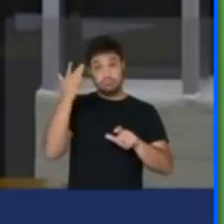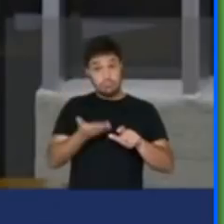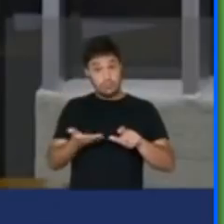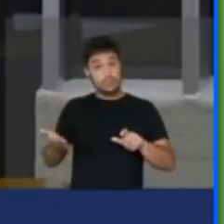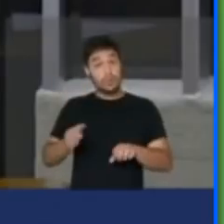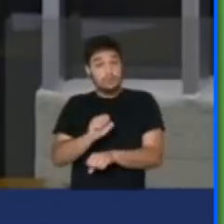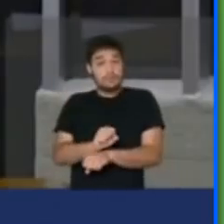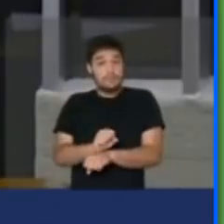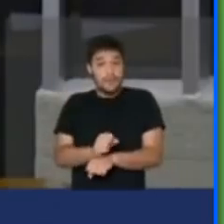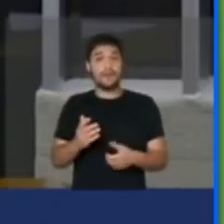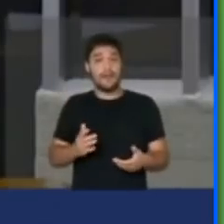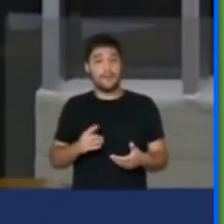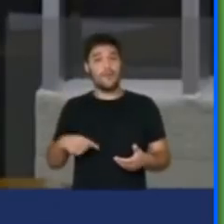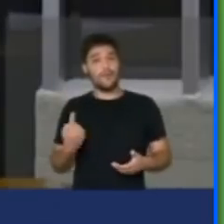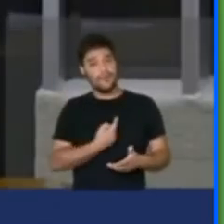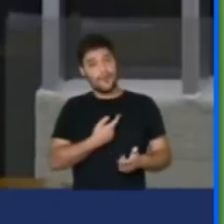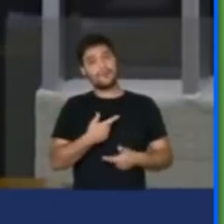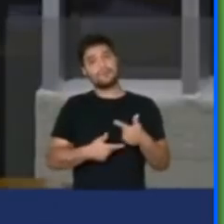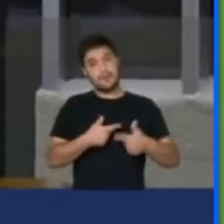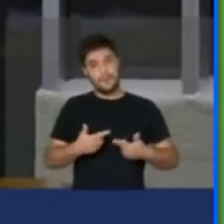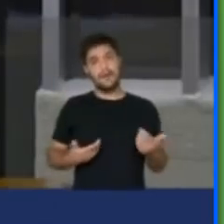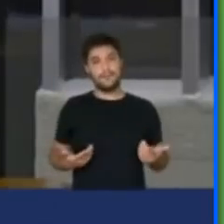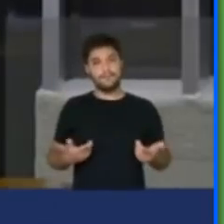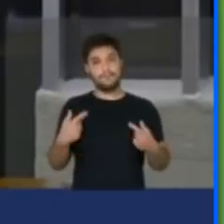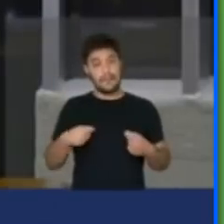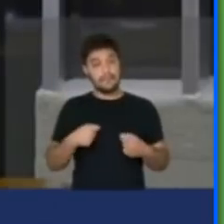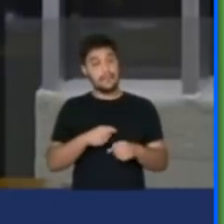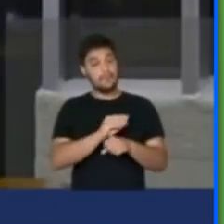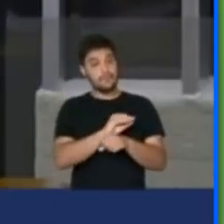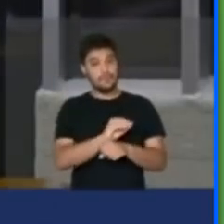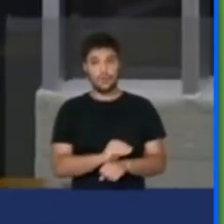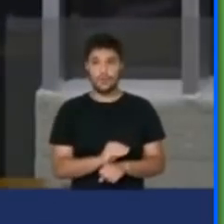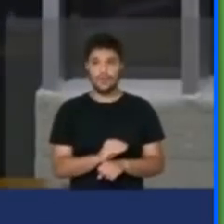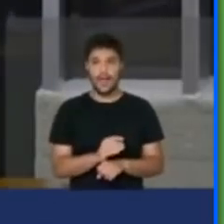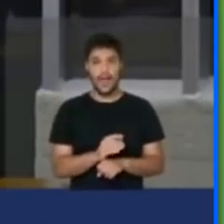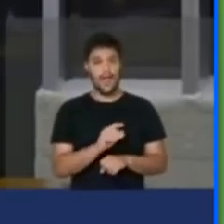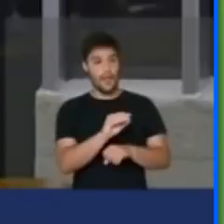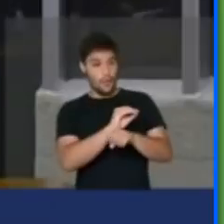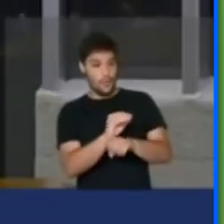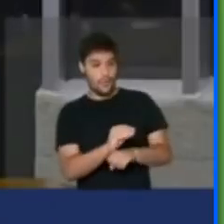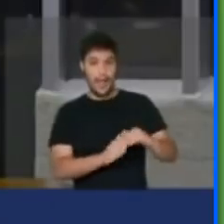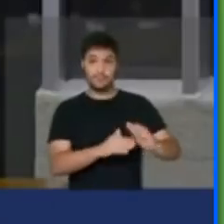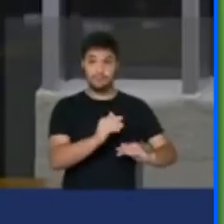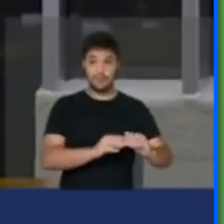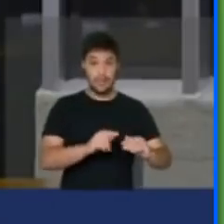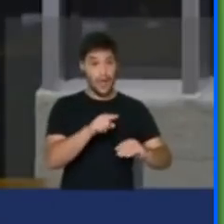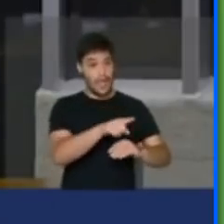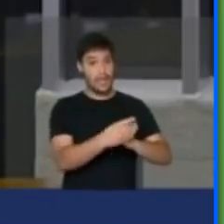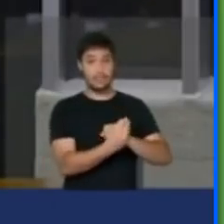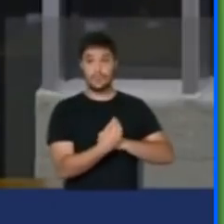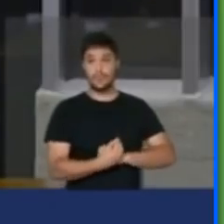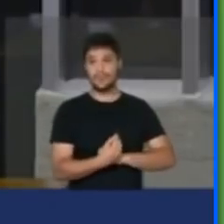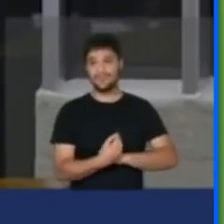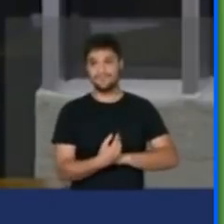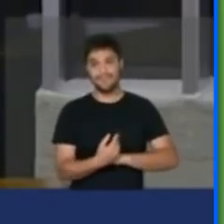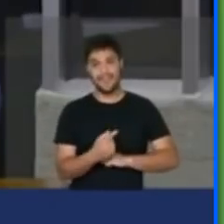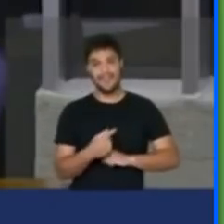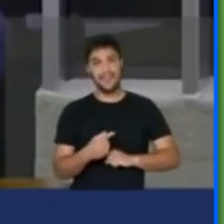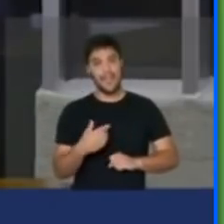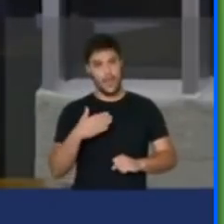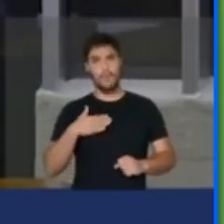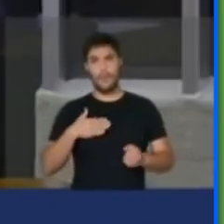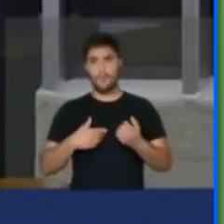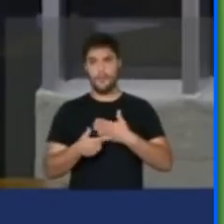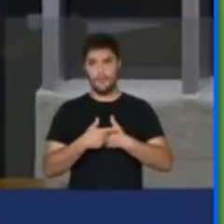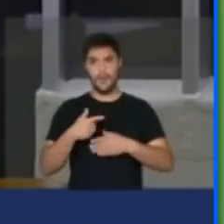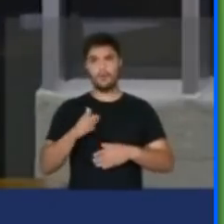esperando a nossa ação. Nós temos que cuidar de quem cuida da gente. Nós temos que fazer a nossa parte, eu estou fazendo a minha, e